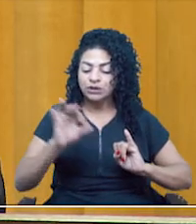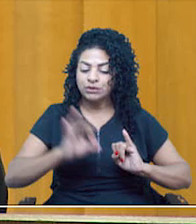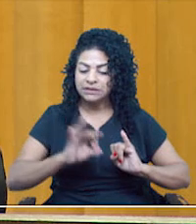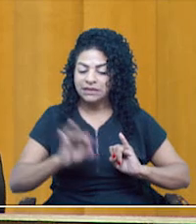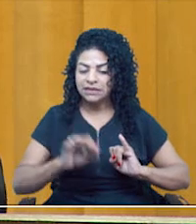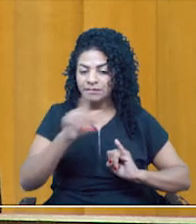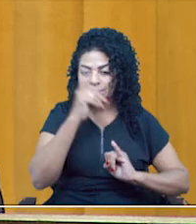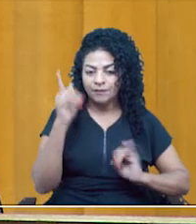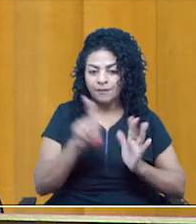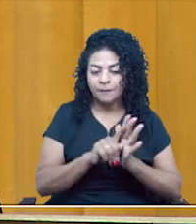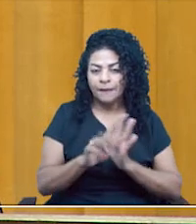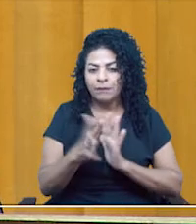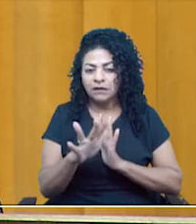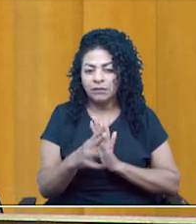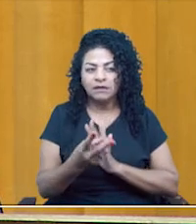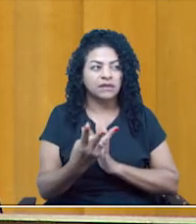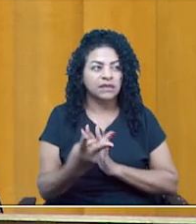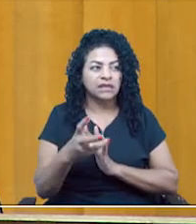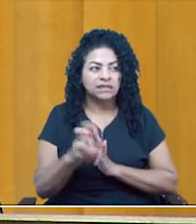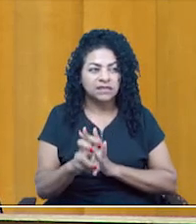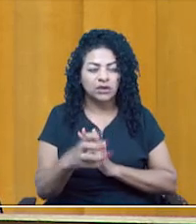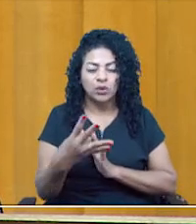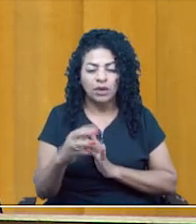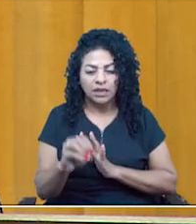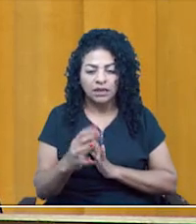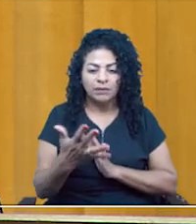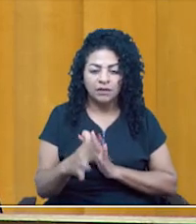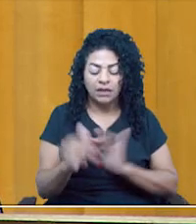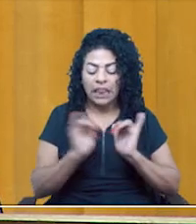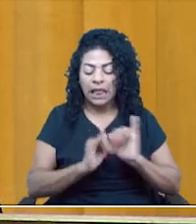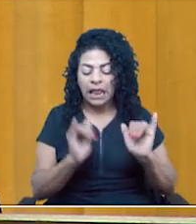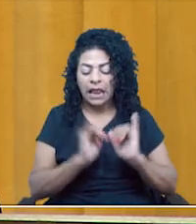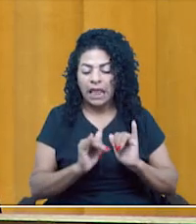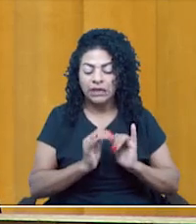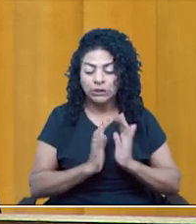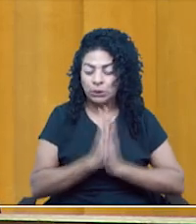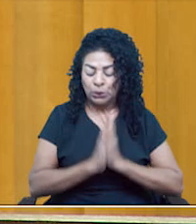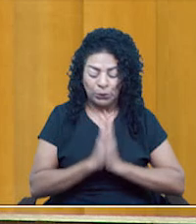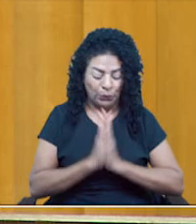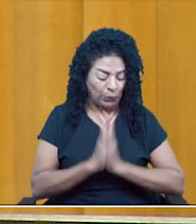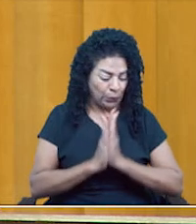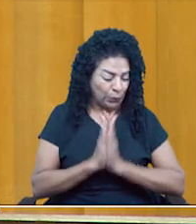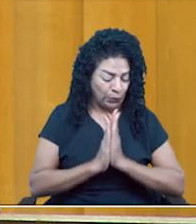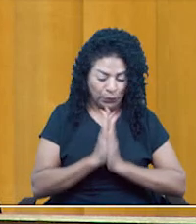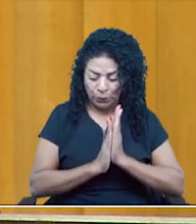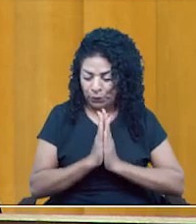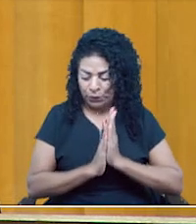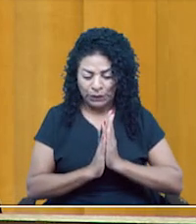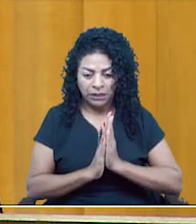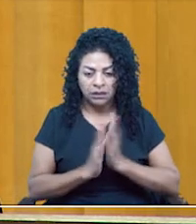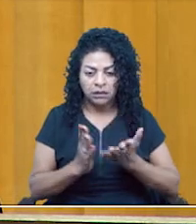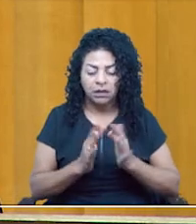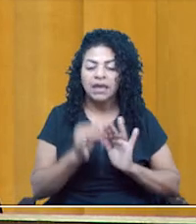como 35% ou 40% dos magistrados declaram que sofrem de ansiedade. E desses, vou fazer uma conta de padeiro aqui, porque eu não